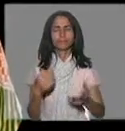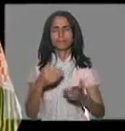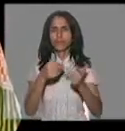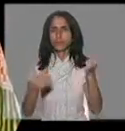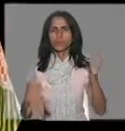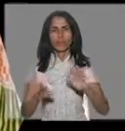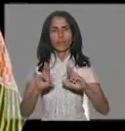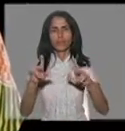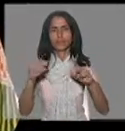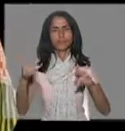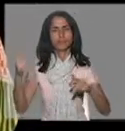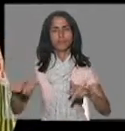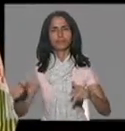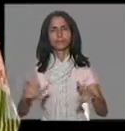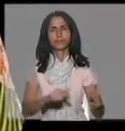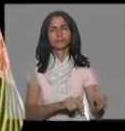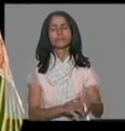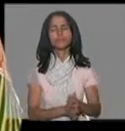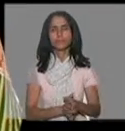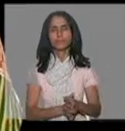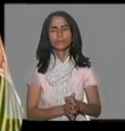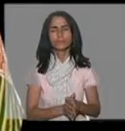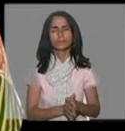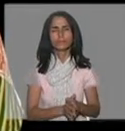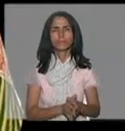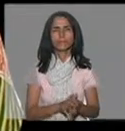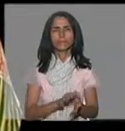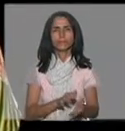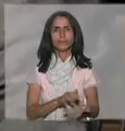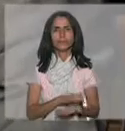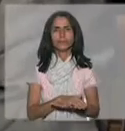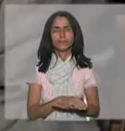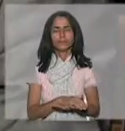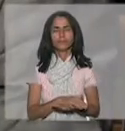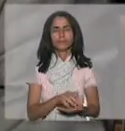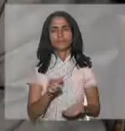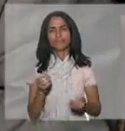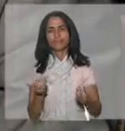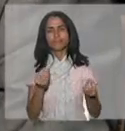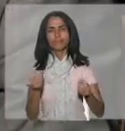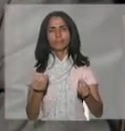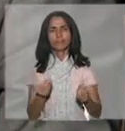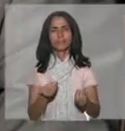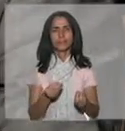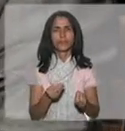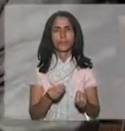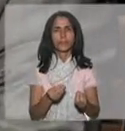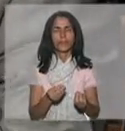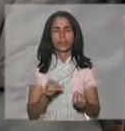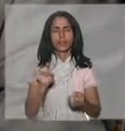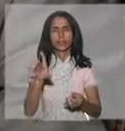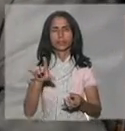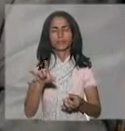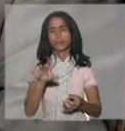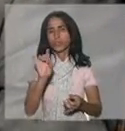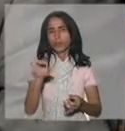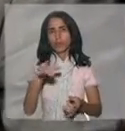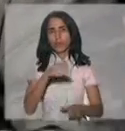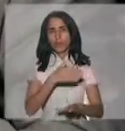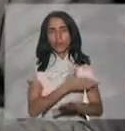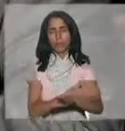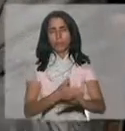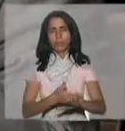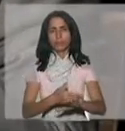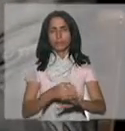outras maneiras de existir no mundo né e é como se fosse é ser branco é normal